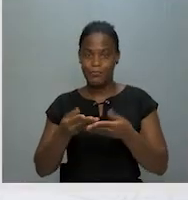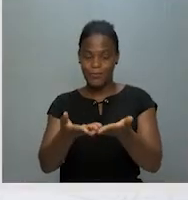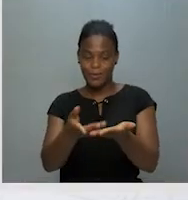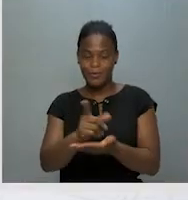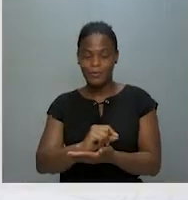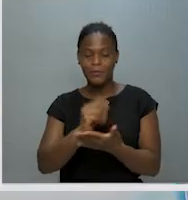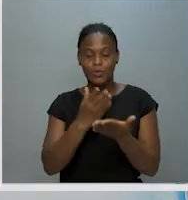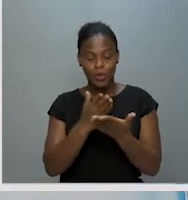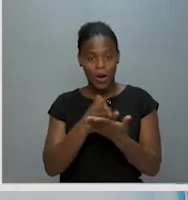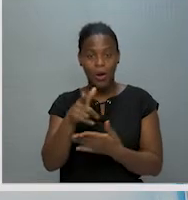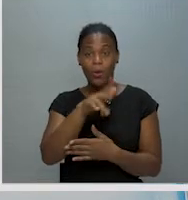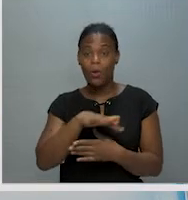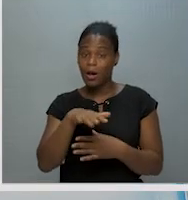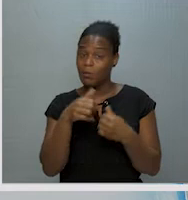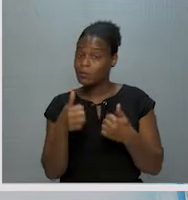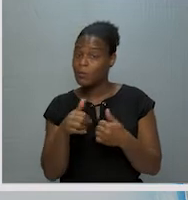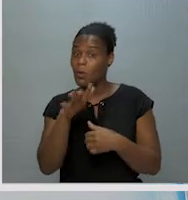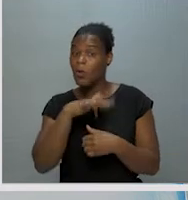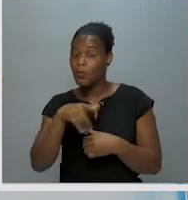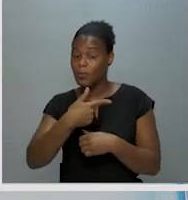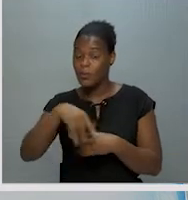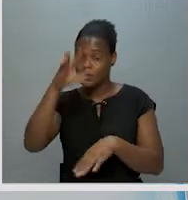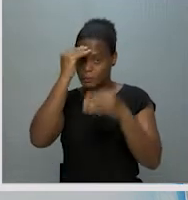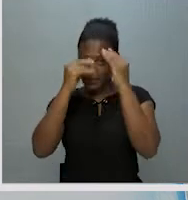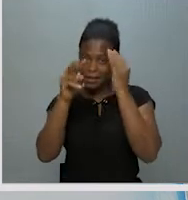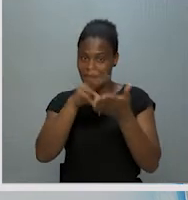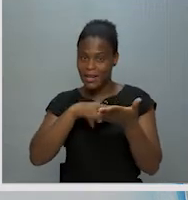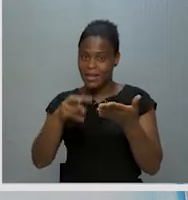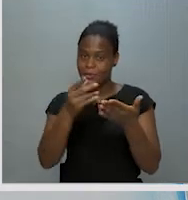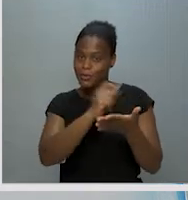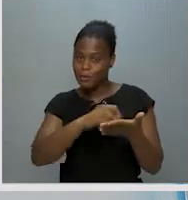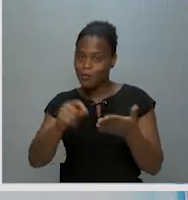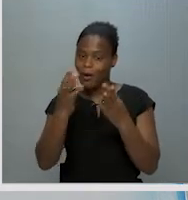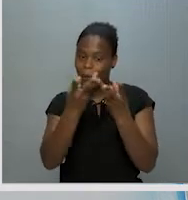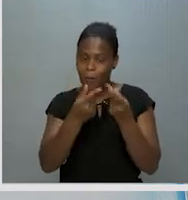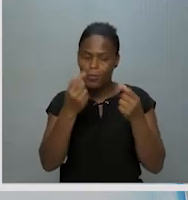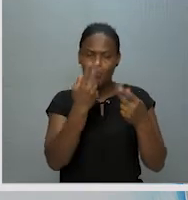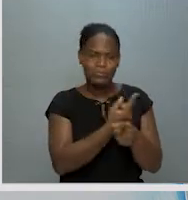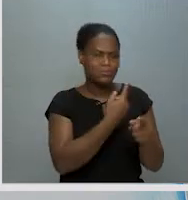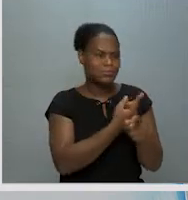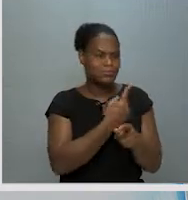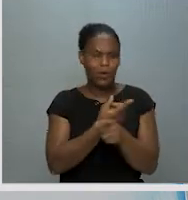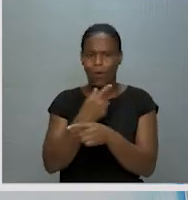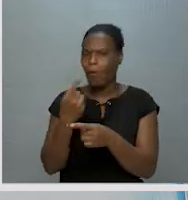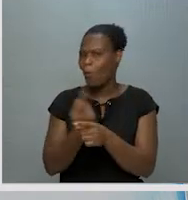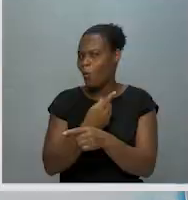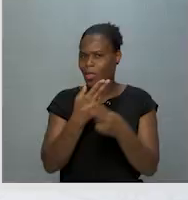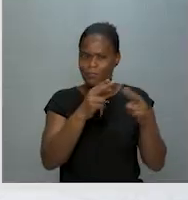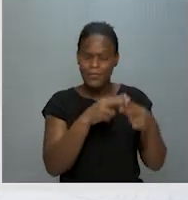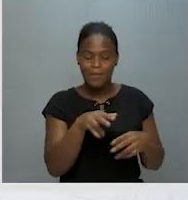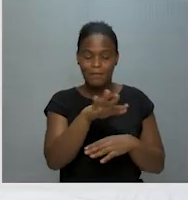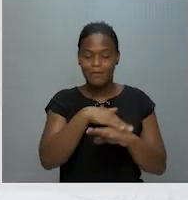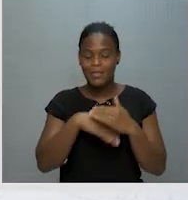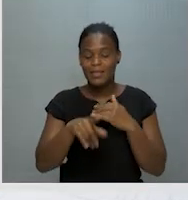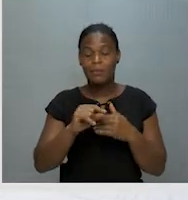a escola, o local apropriado onde nós aprendemos a ler, a escrever, a fazer cálculos e fazer tantas e tantas outras coisas.